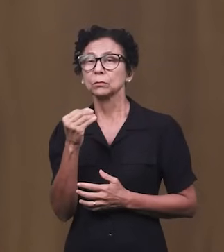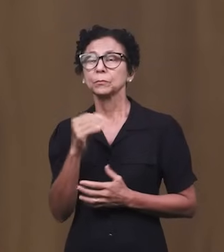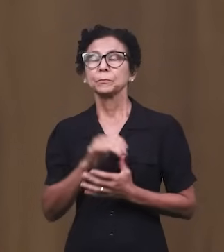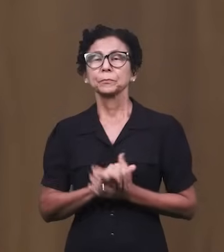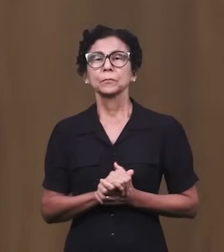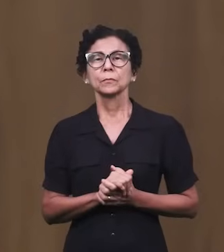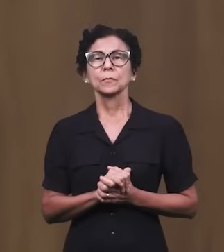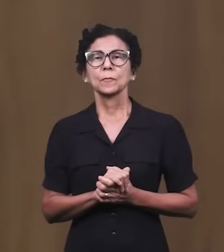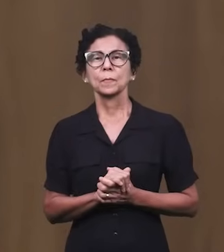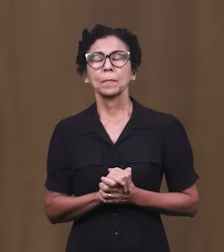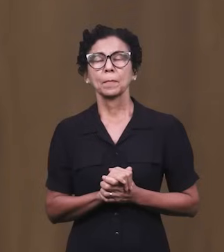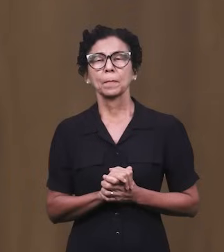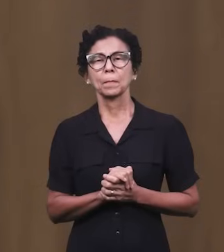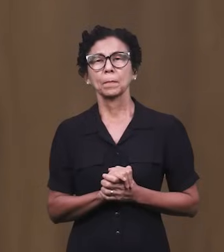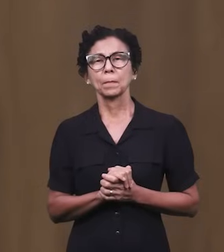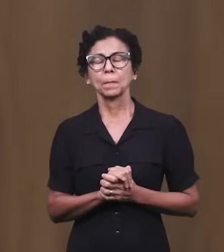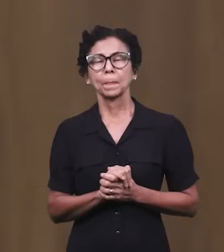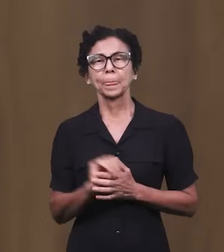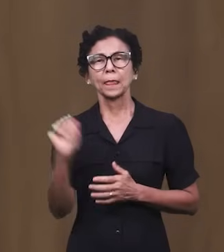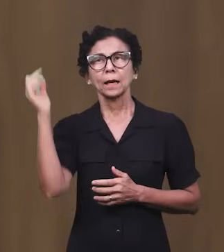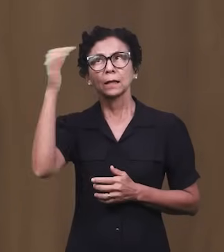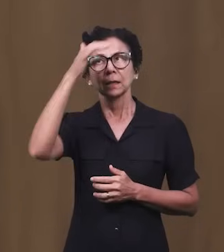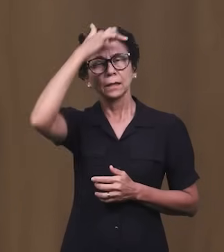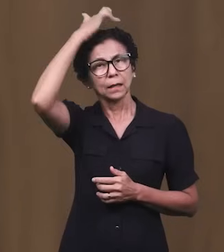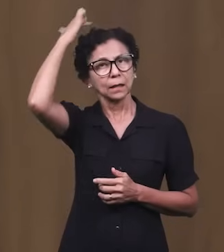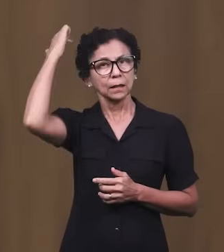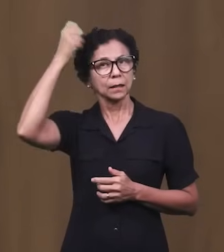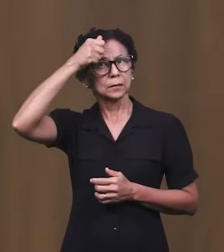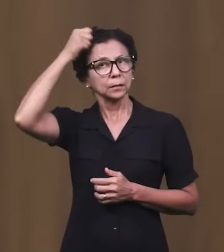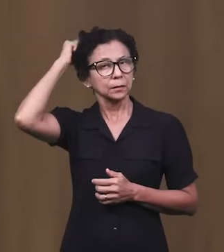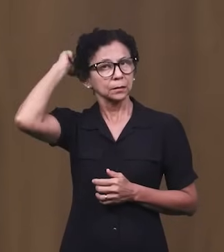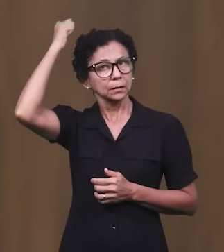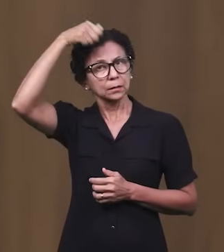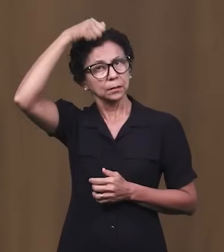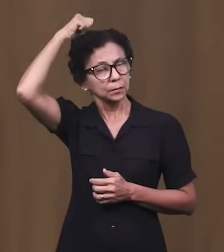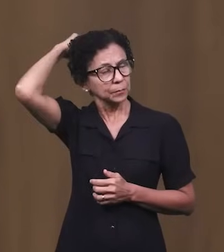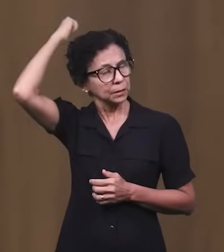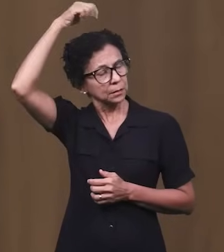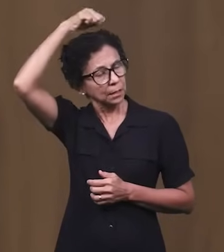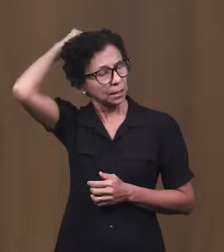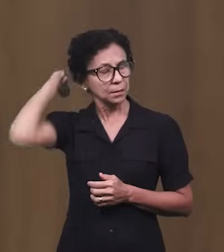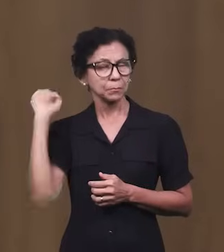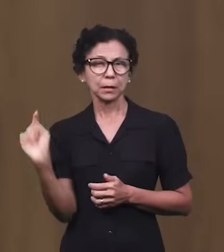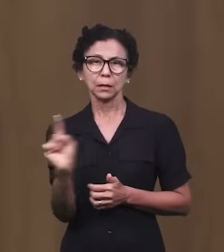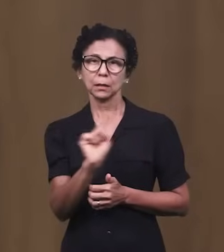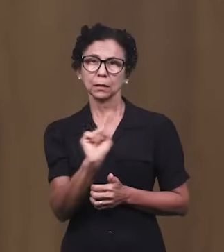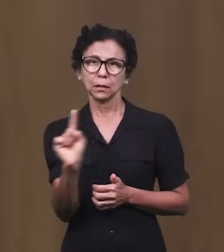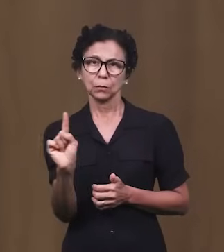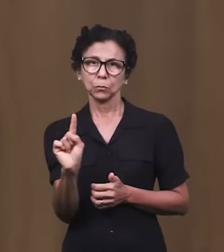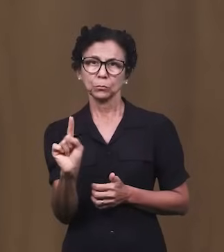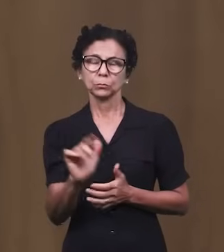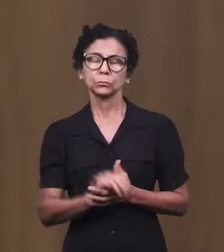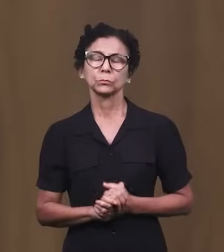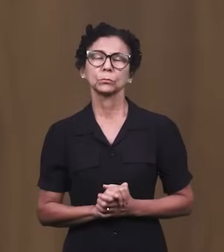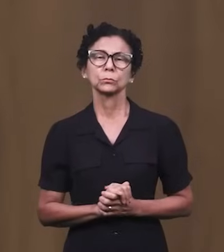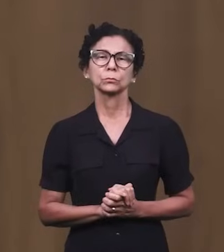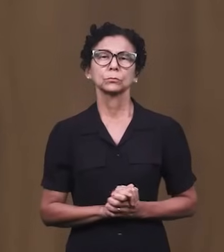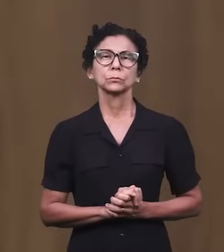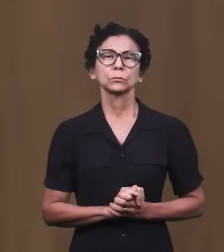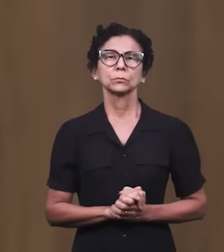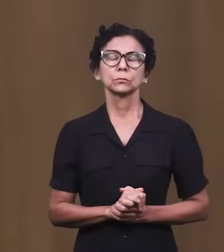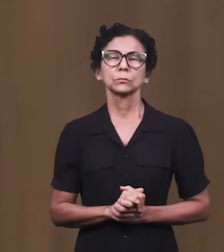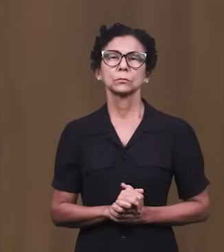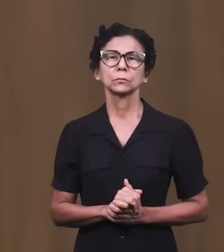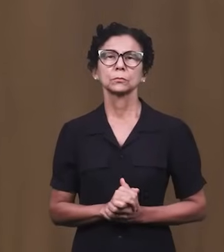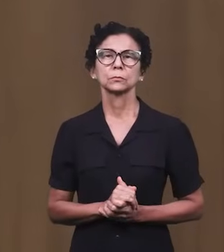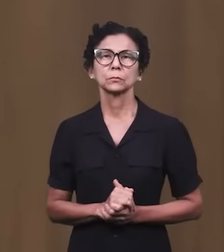história maravilhosa que nós aprendemos muito, principalmente quando nós pensamos em oração, né? Que é a